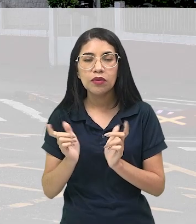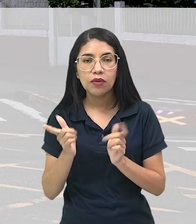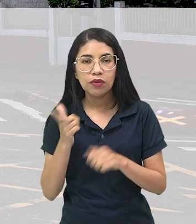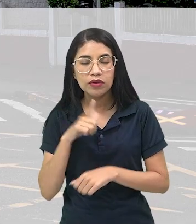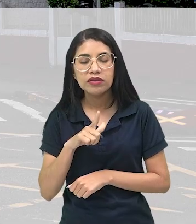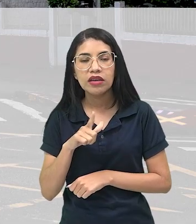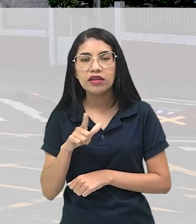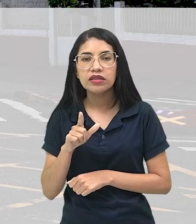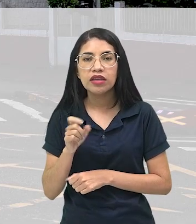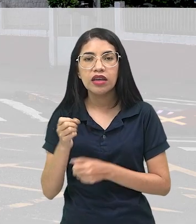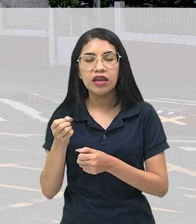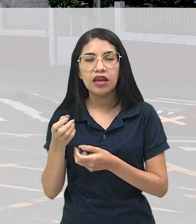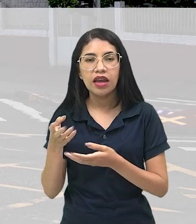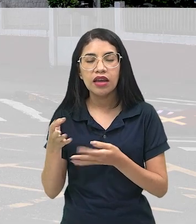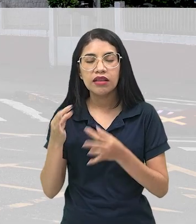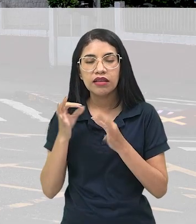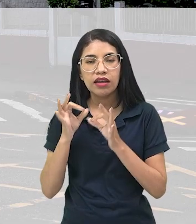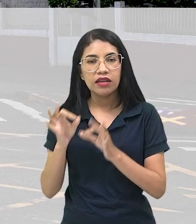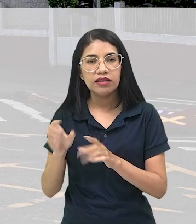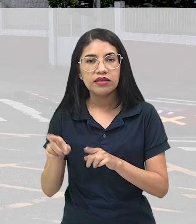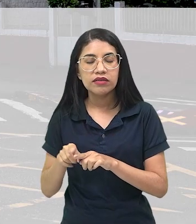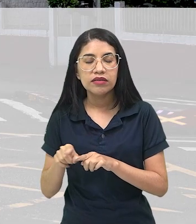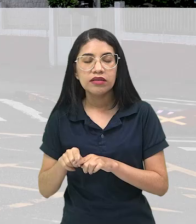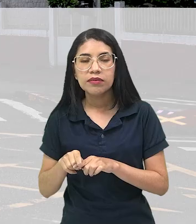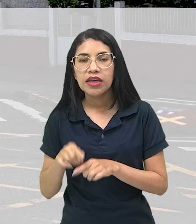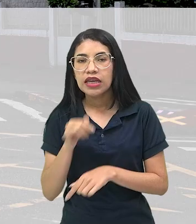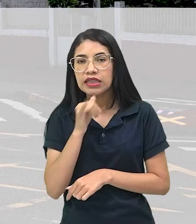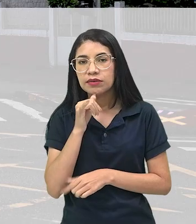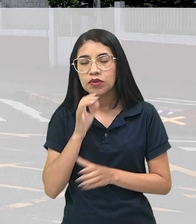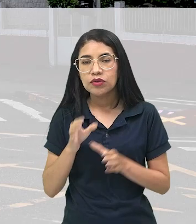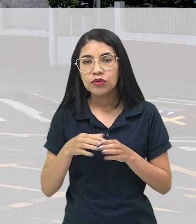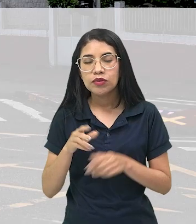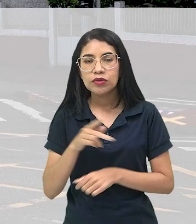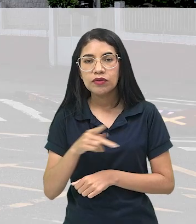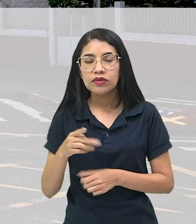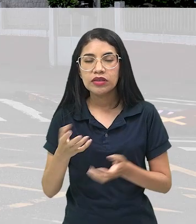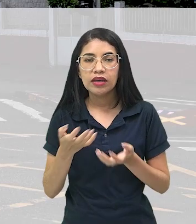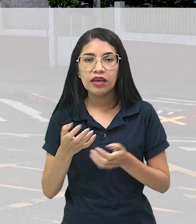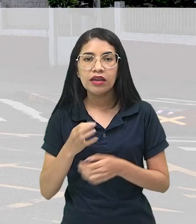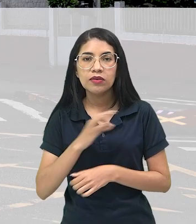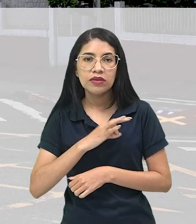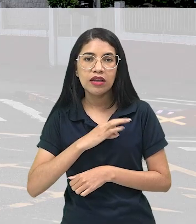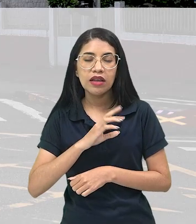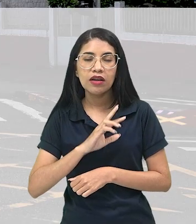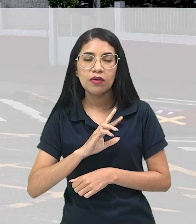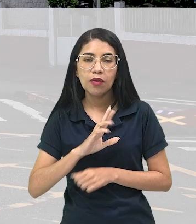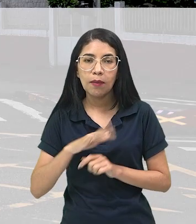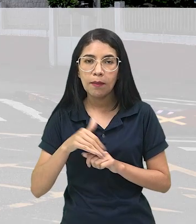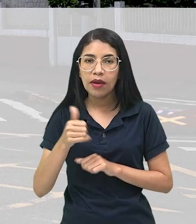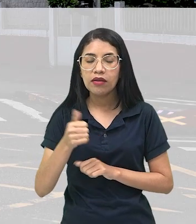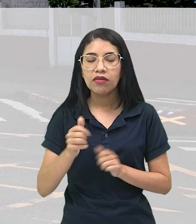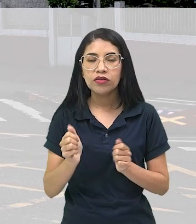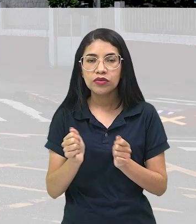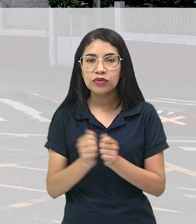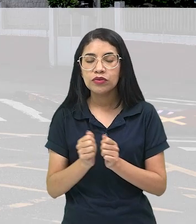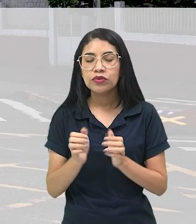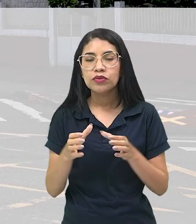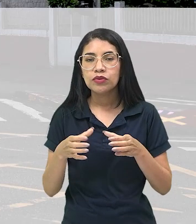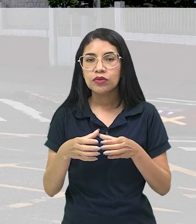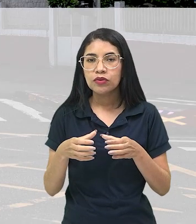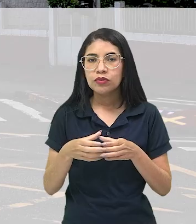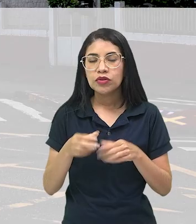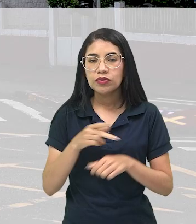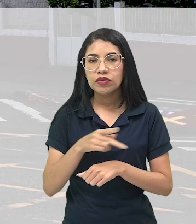Uma manifestação de professores que desejam reajuste salarial, por exemplo. Os professores se unem ali, se